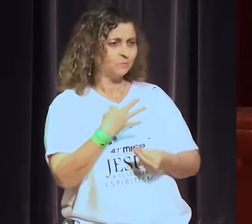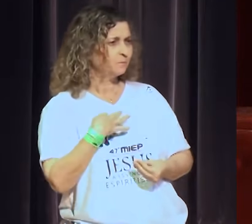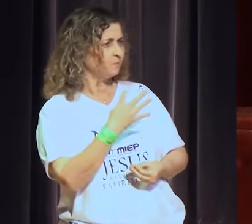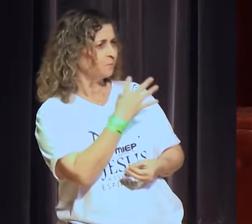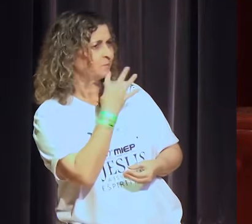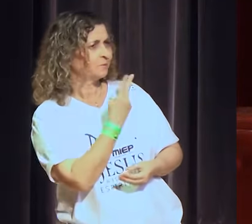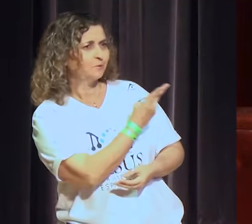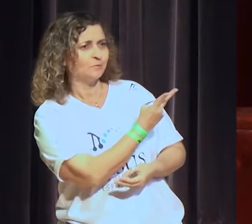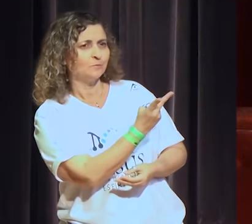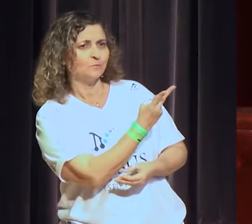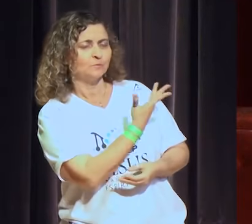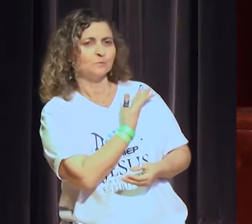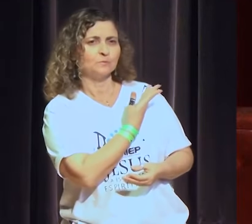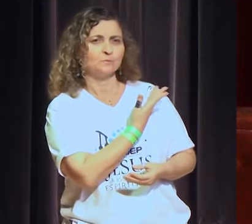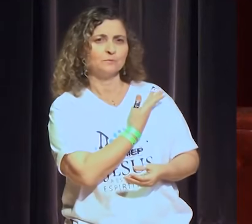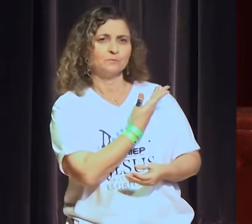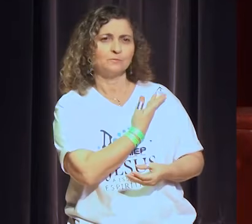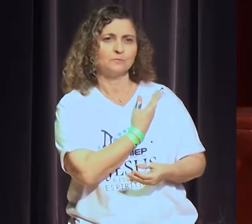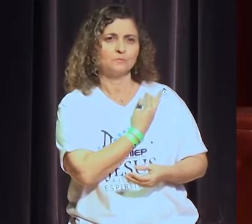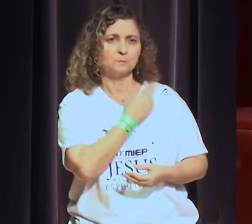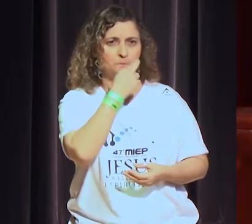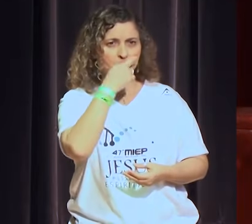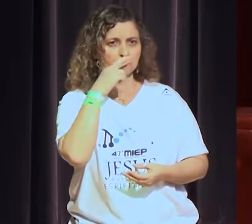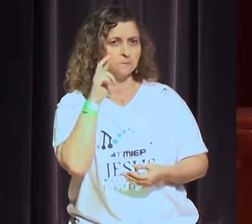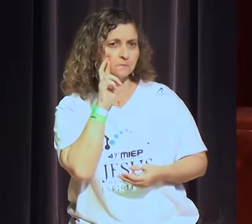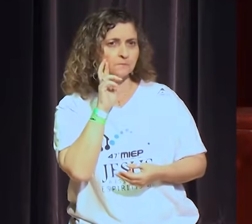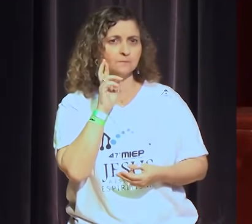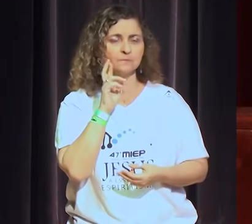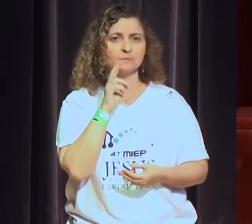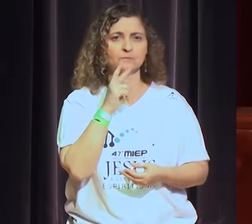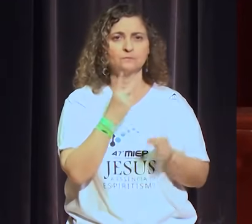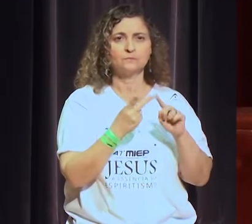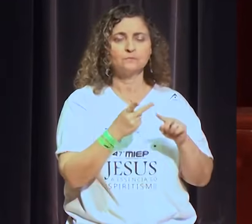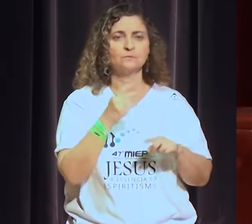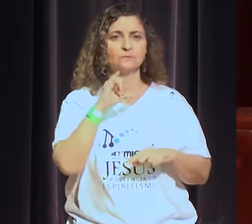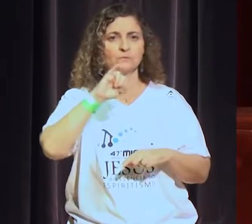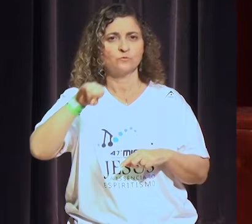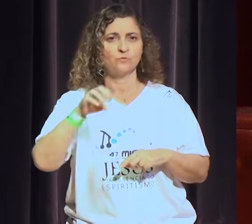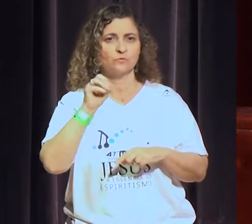Como é que foi? Como é que os nossos caminhos se cruzaram?